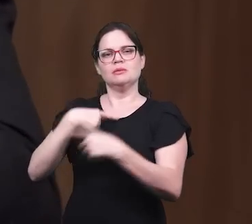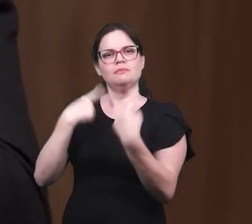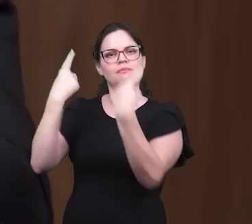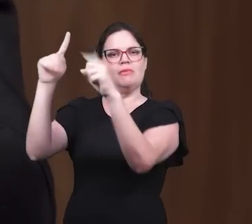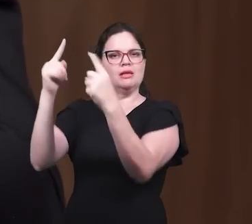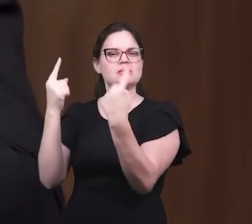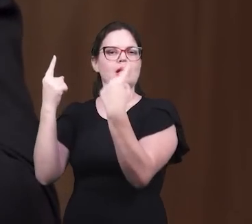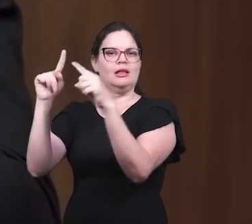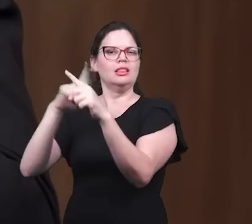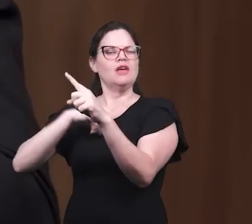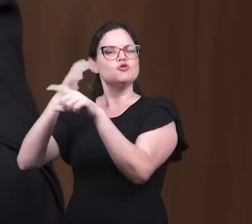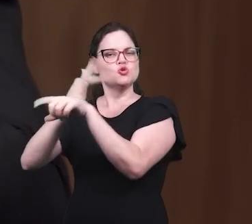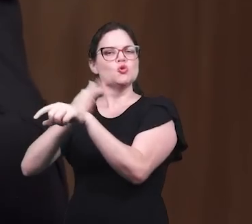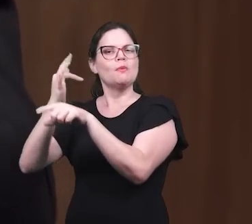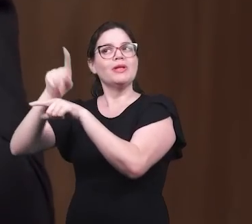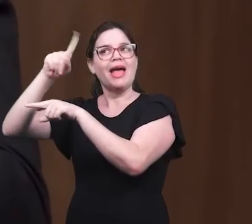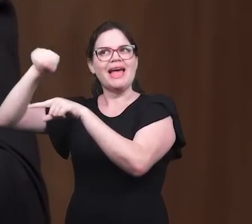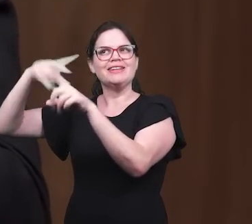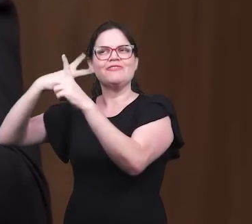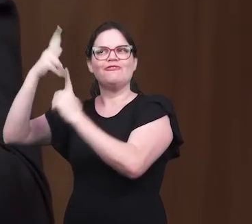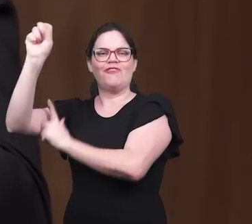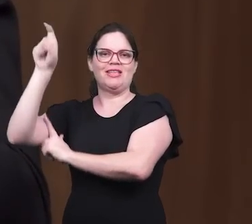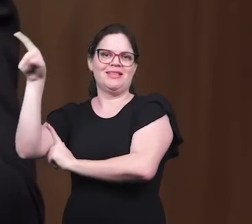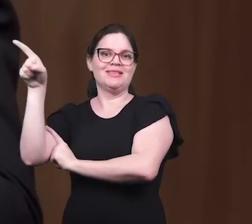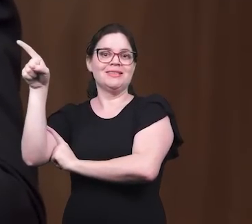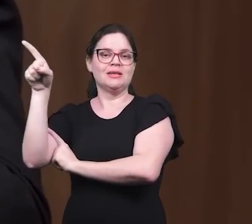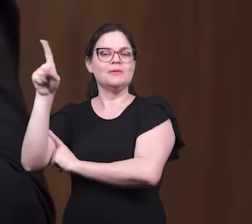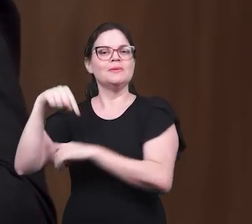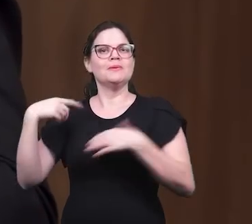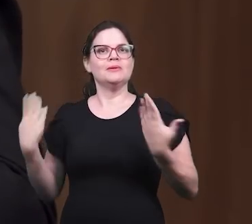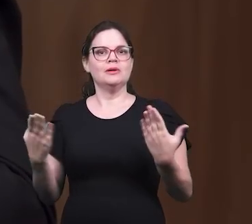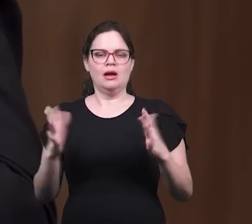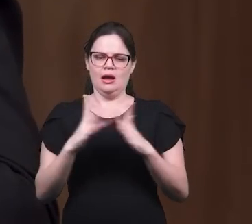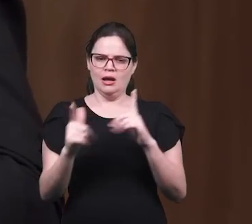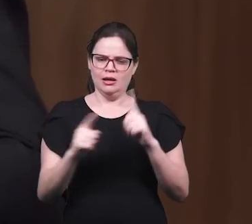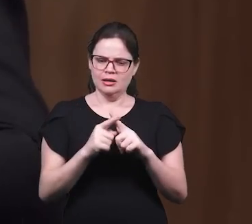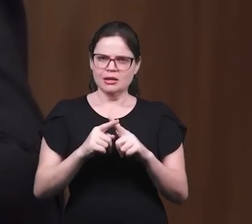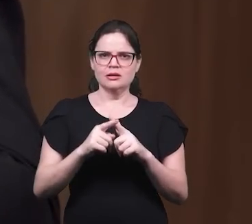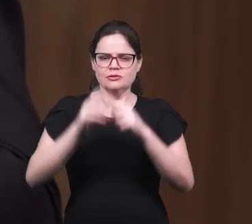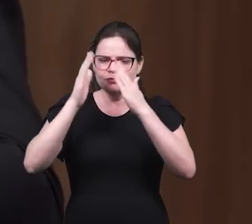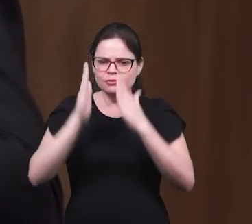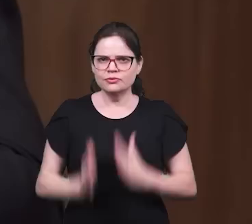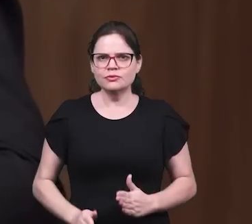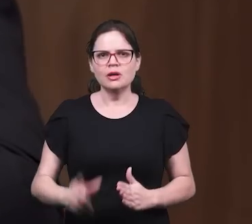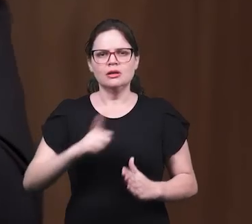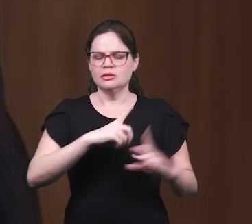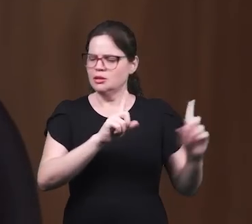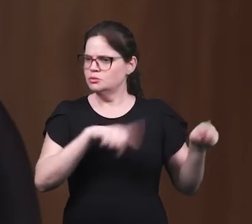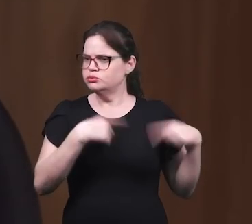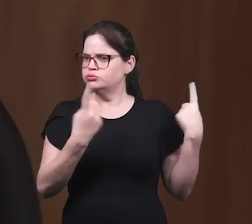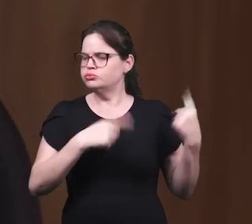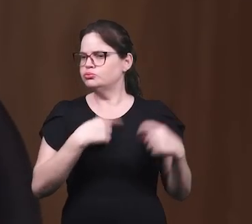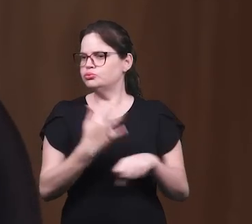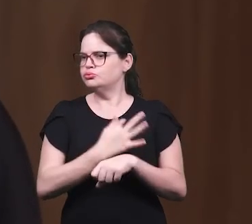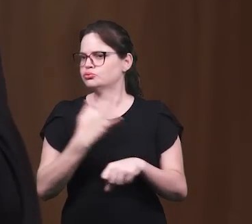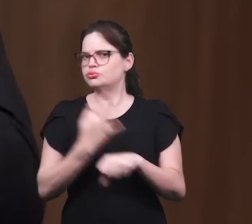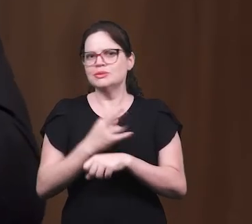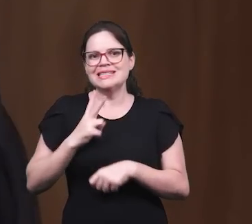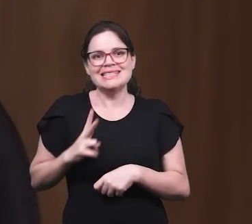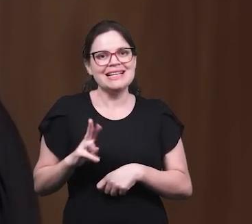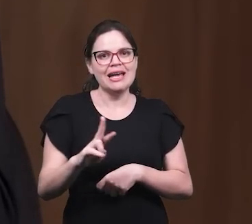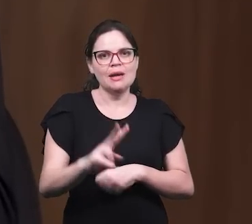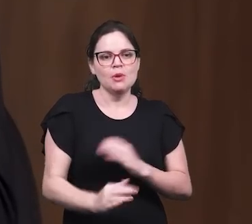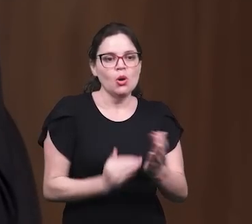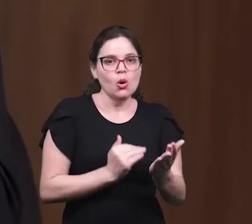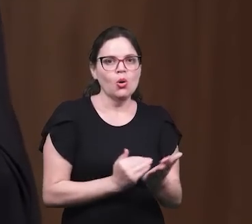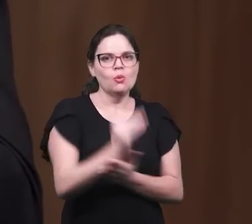oposição. A igreja viveu oposição ao evangelho desde os seus primeiros dias. É